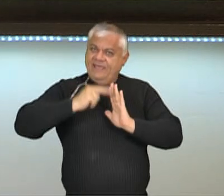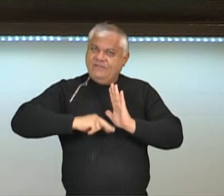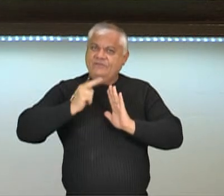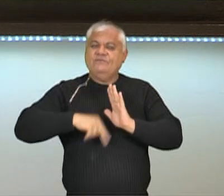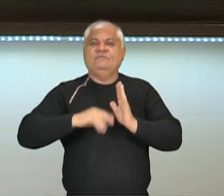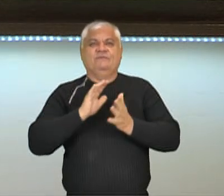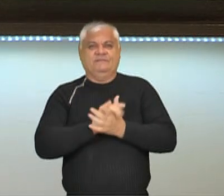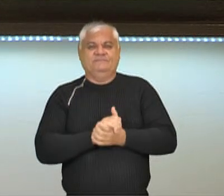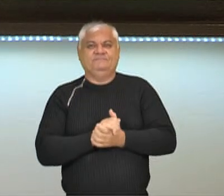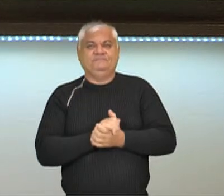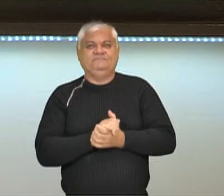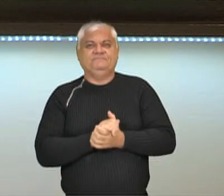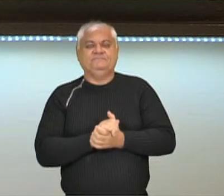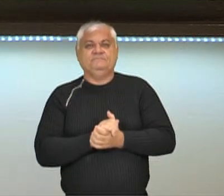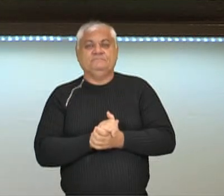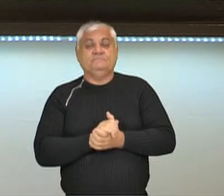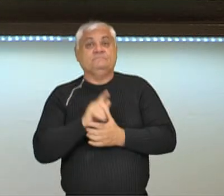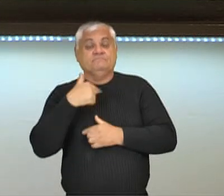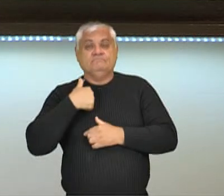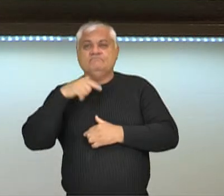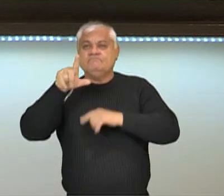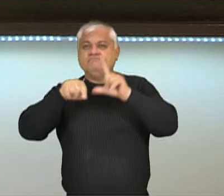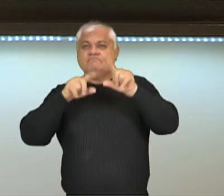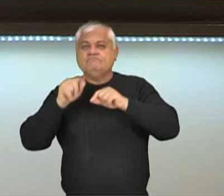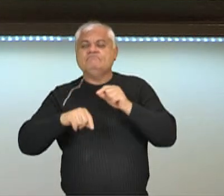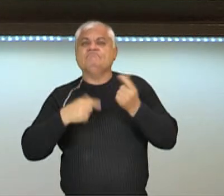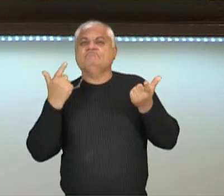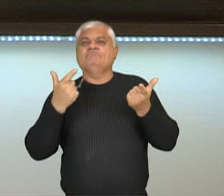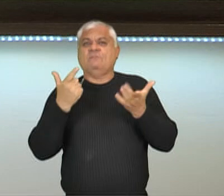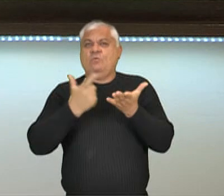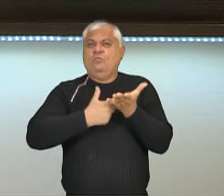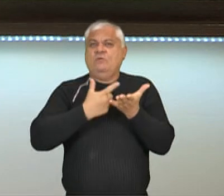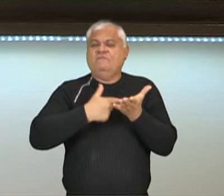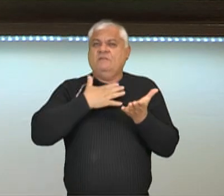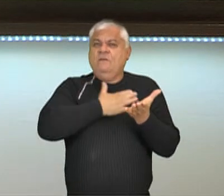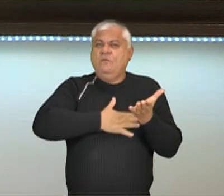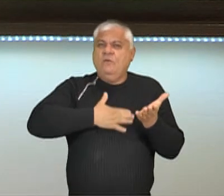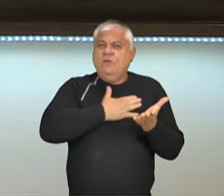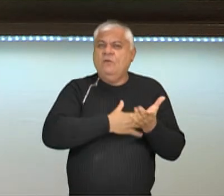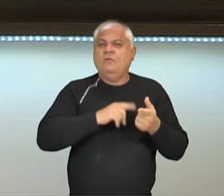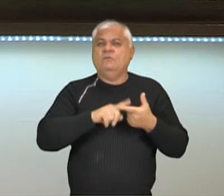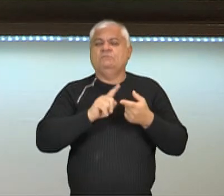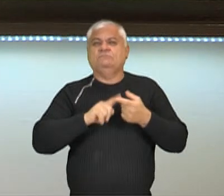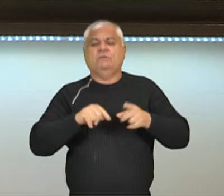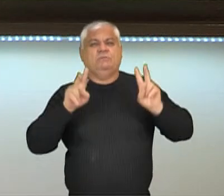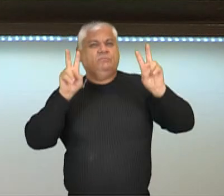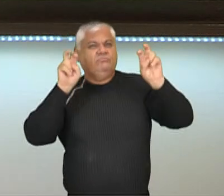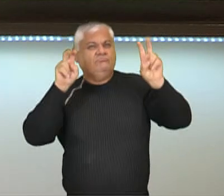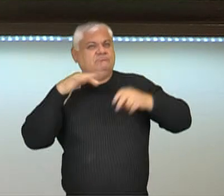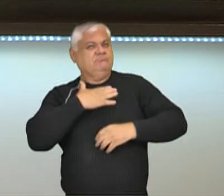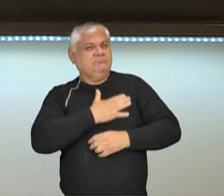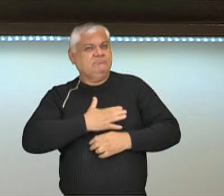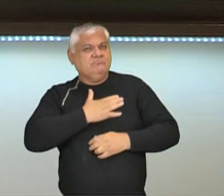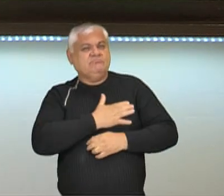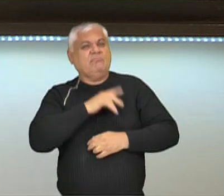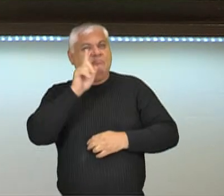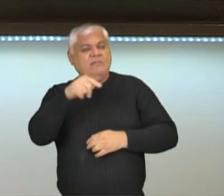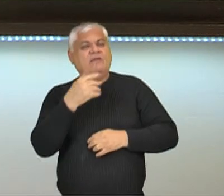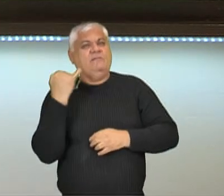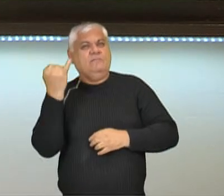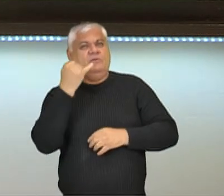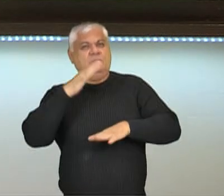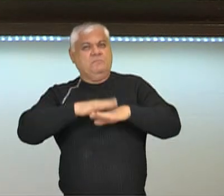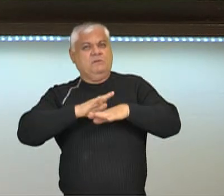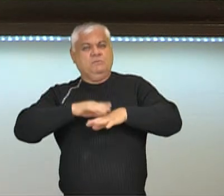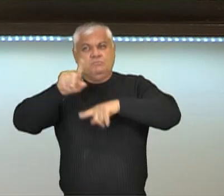leitura, né? Escolha um livro que você goste, de um assunto que você goste. Então, essa parte da escolha